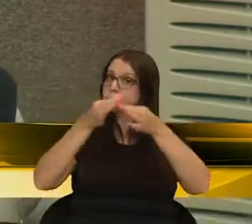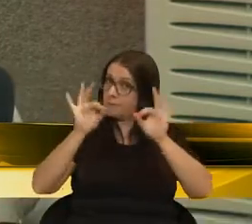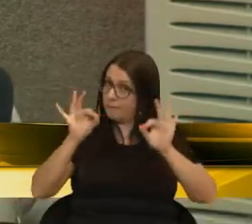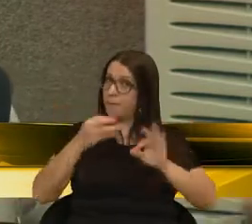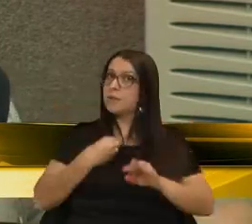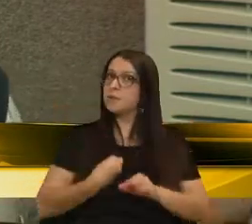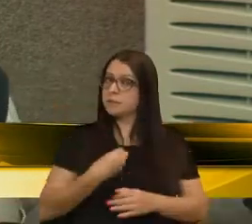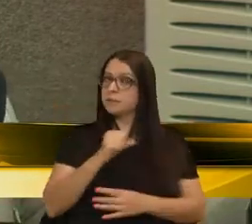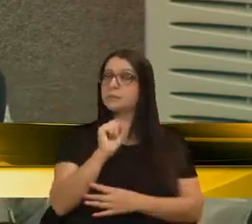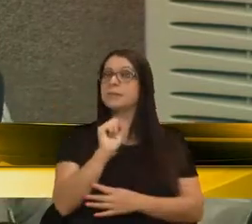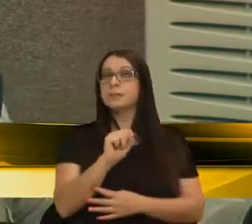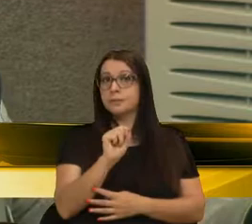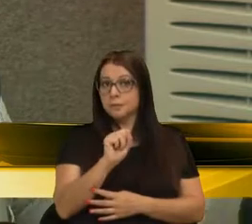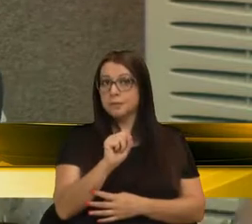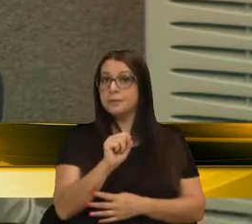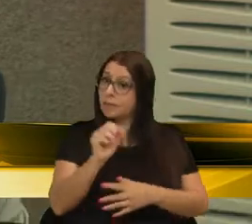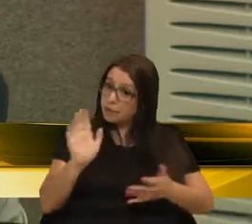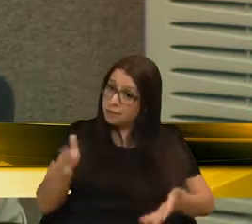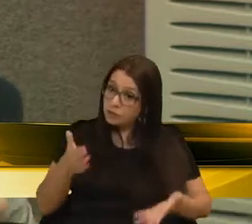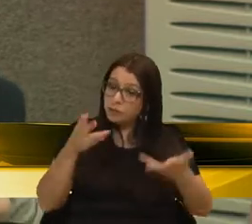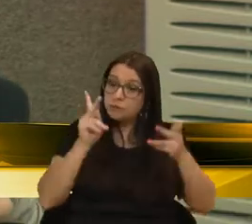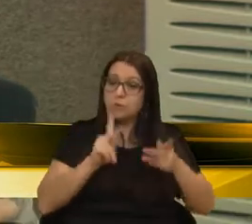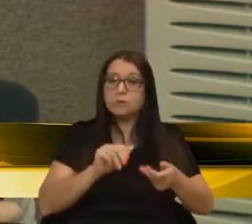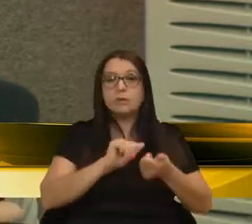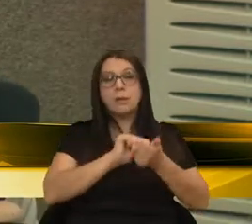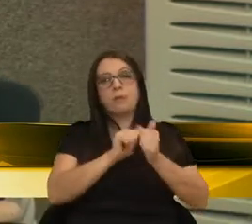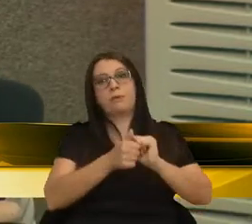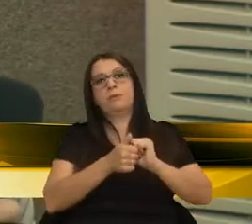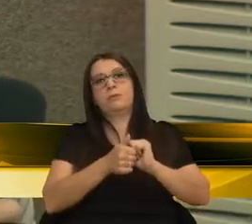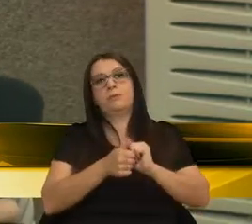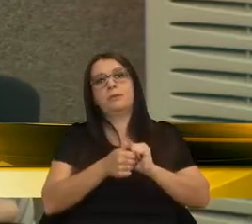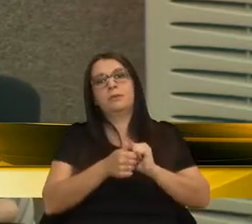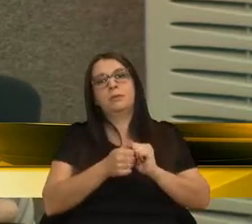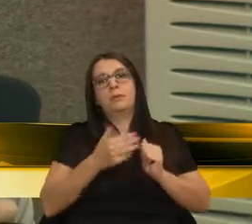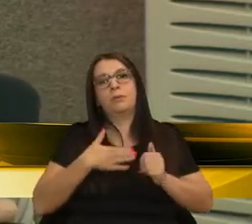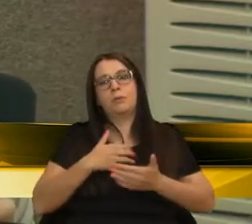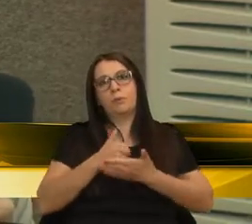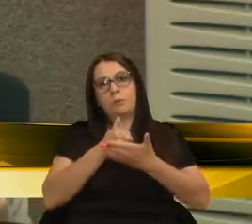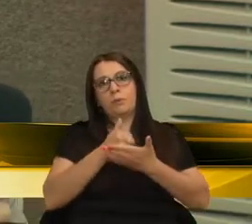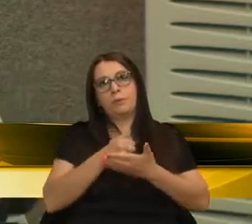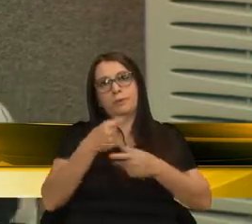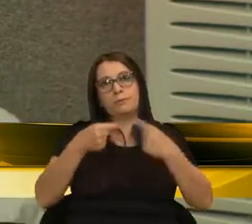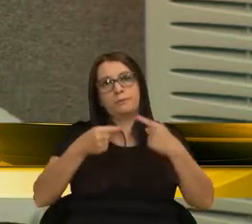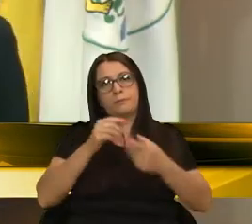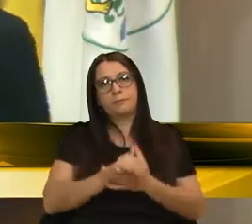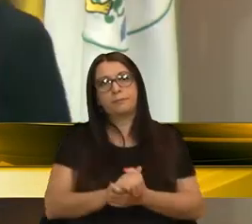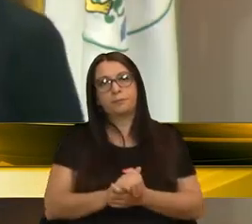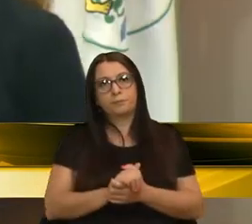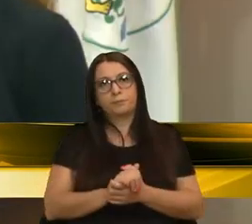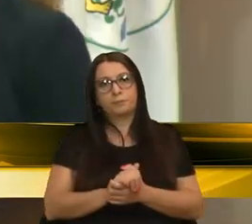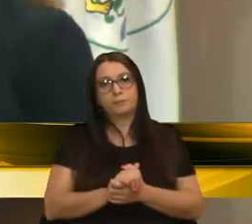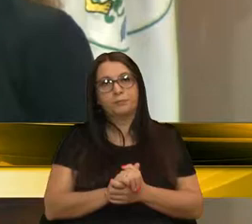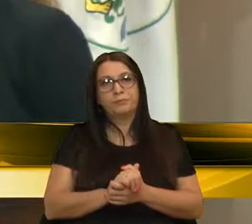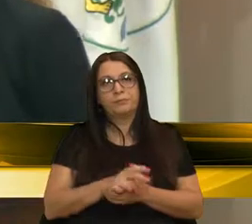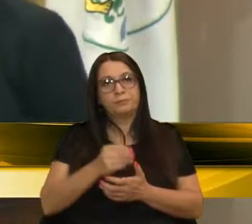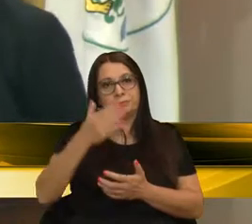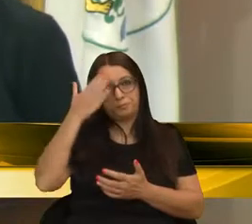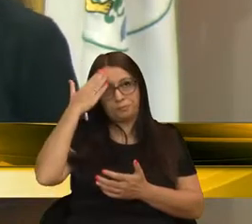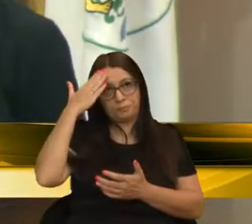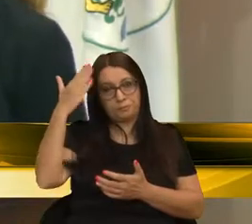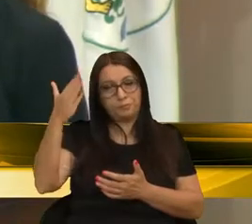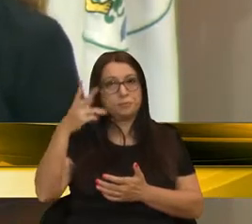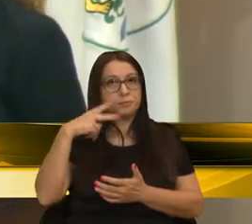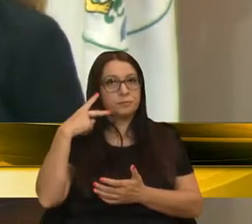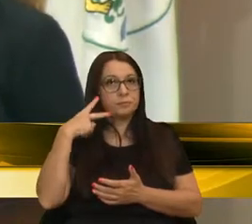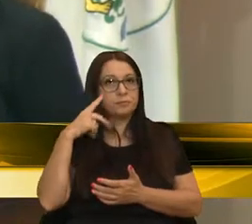muitas vidas e, quem sabe, até incentivar outras pessoas a praticarem. Então, conte comigo também nesse grande debate. Muito obrigada, vereador.